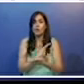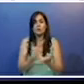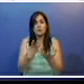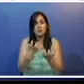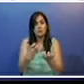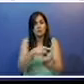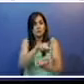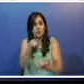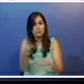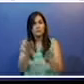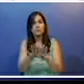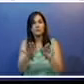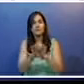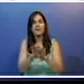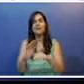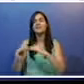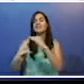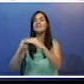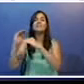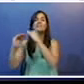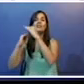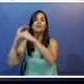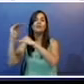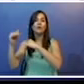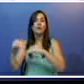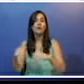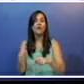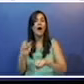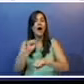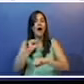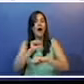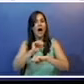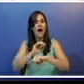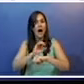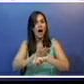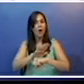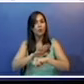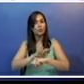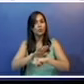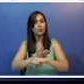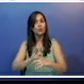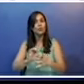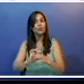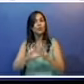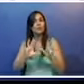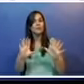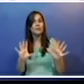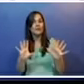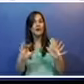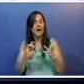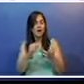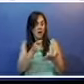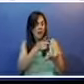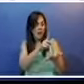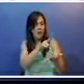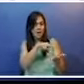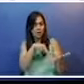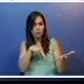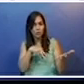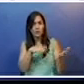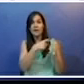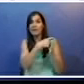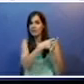que continuem desenvolvendo a autonomia de leitura e de redação, com o suporte de